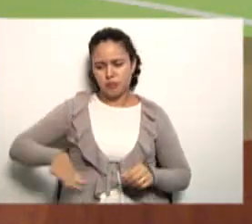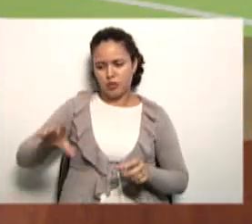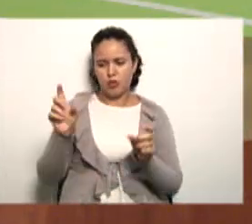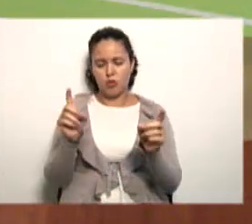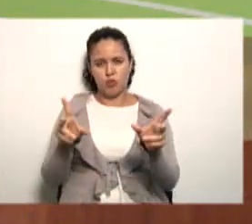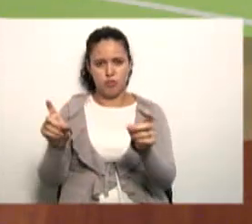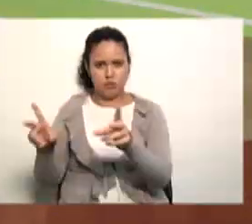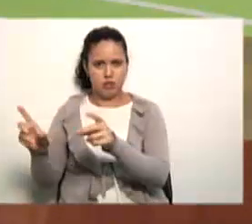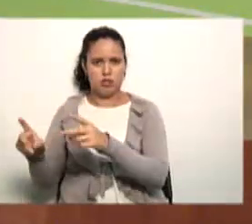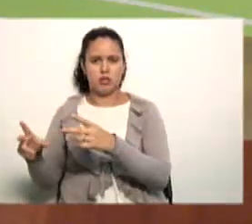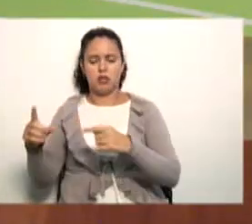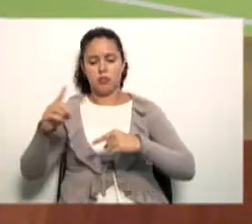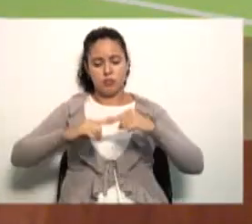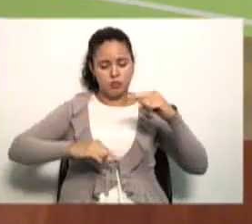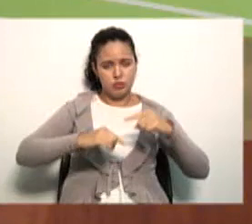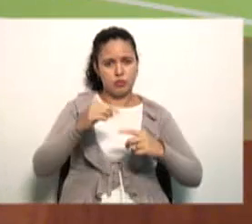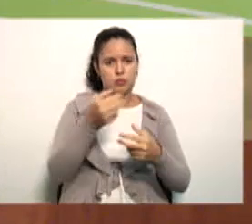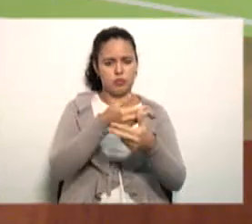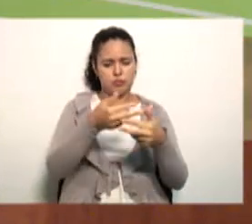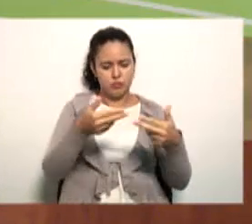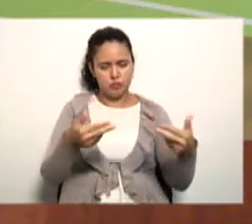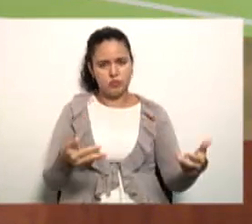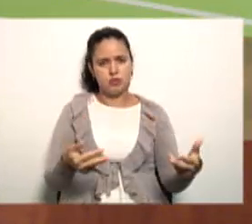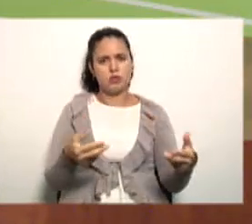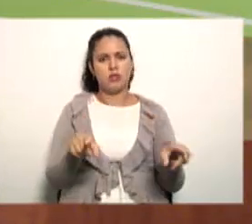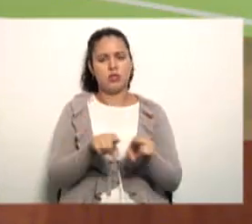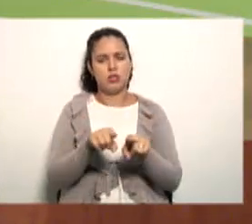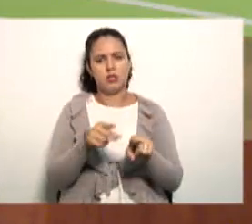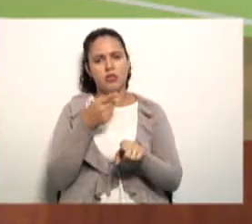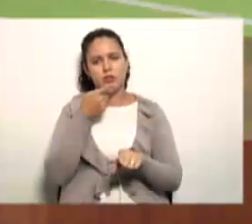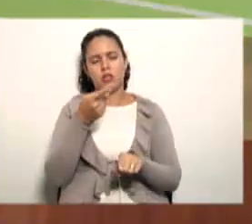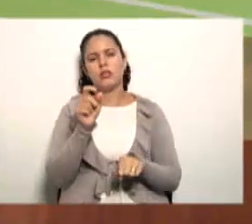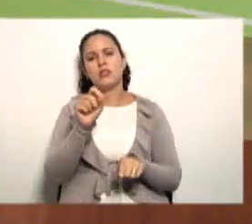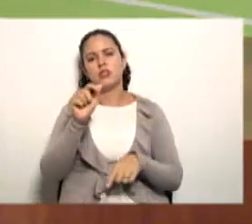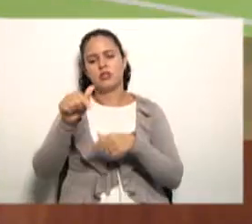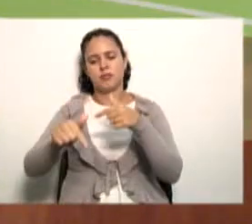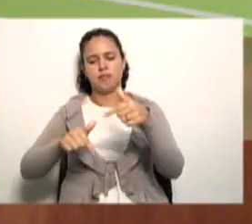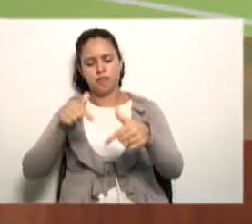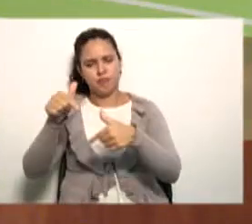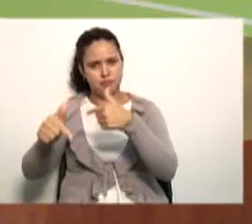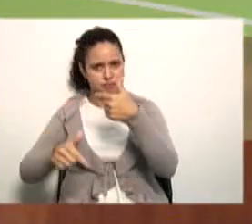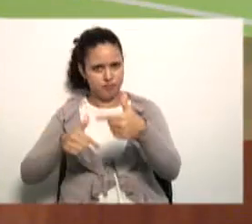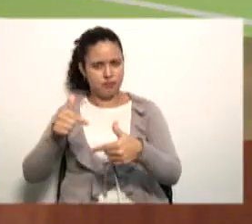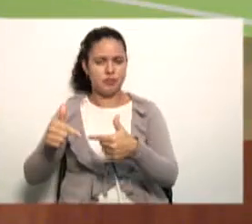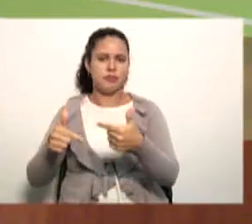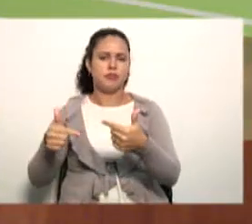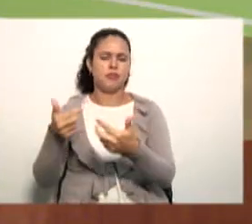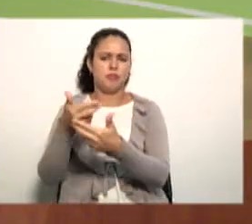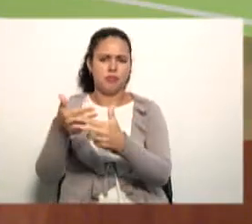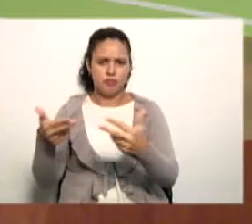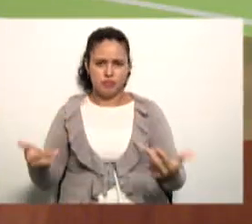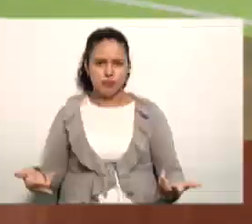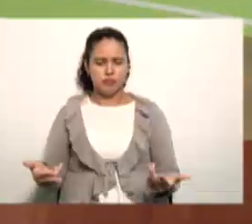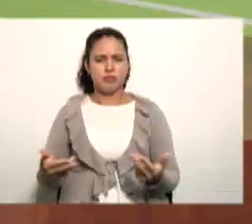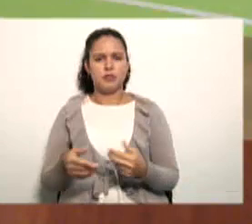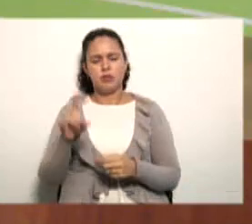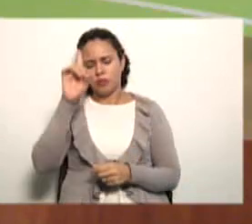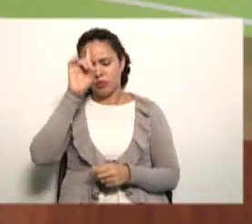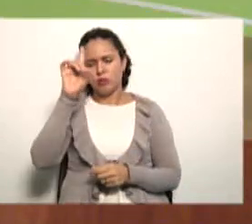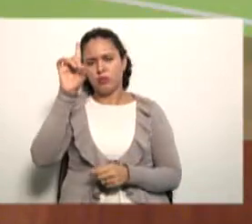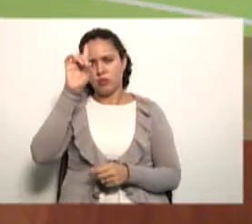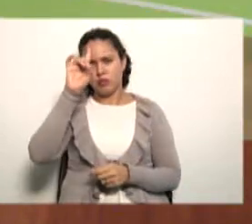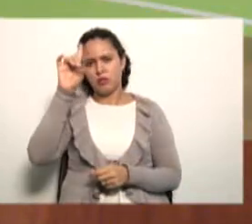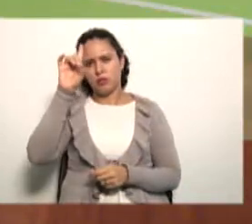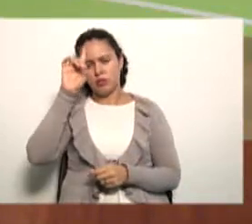também de serviços. Tem diversos serviços que são comercializados todos os dias. Da mesma forma, quando a gente